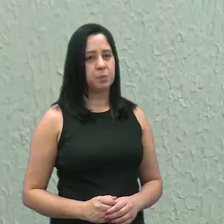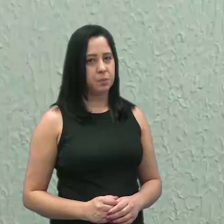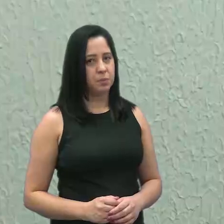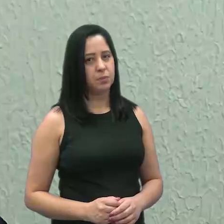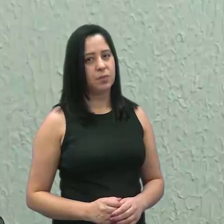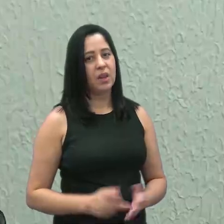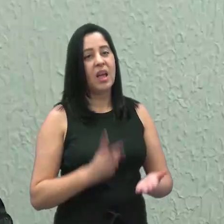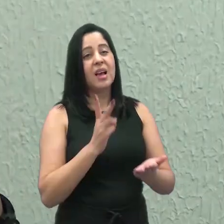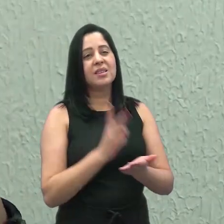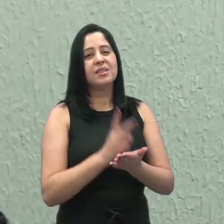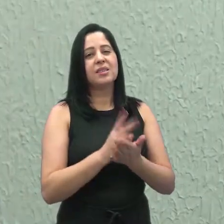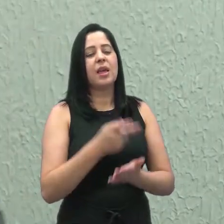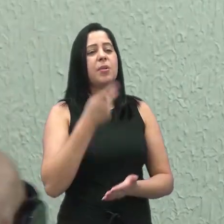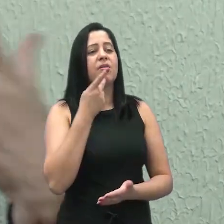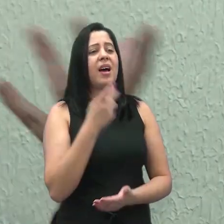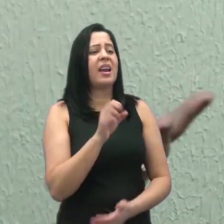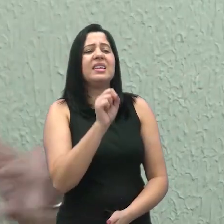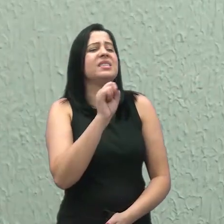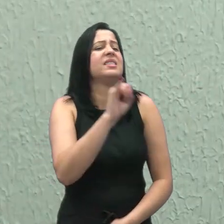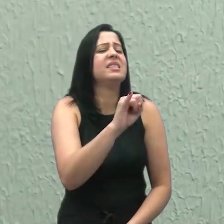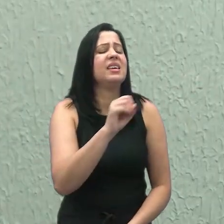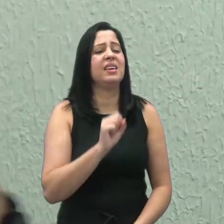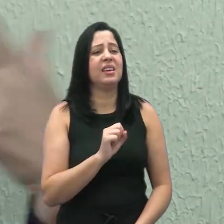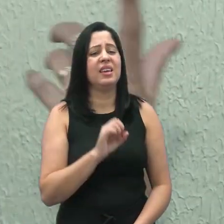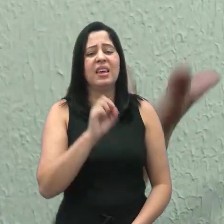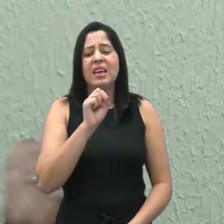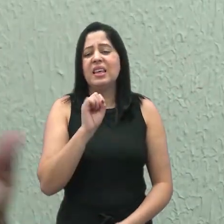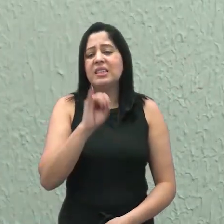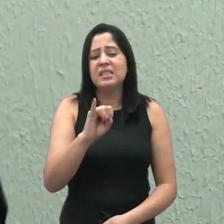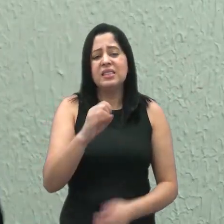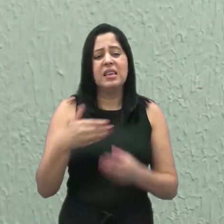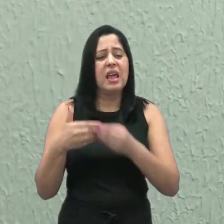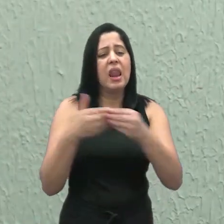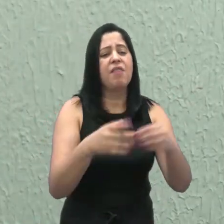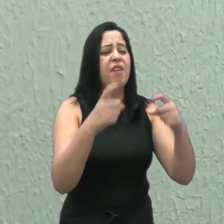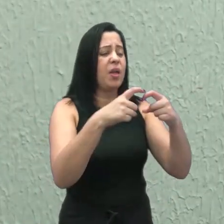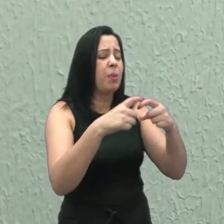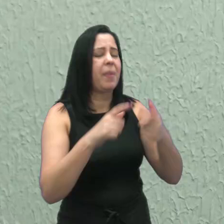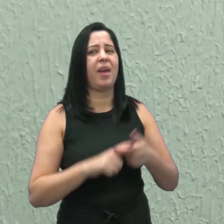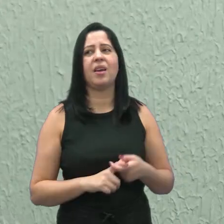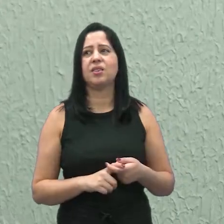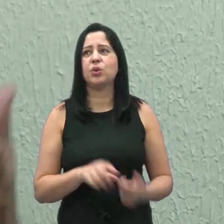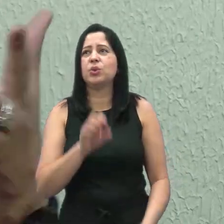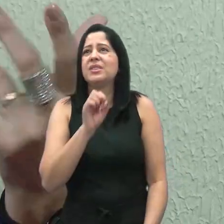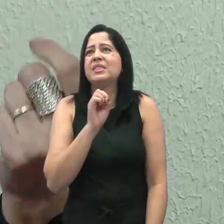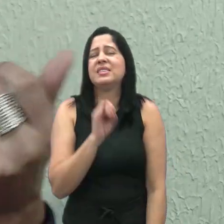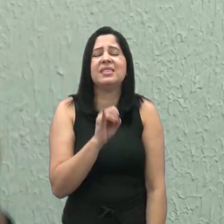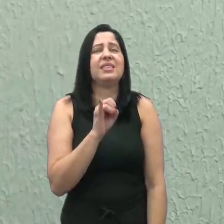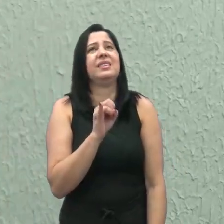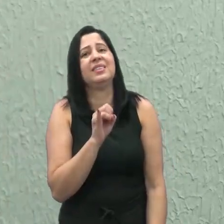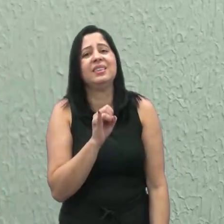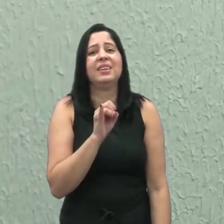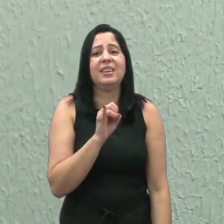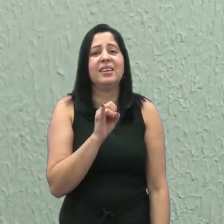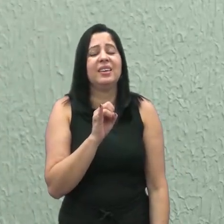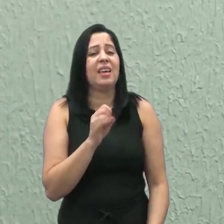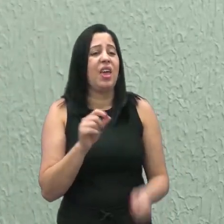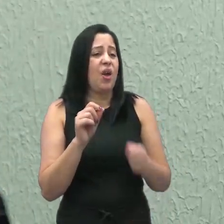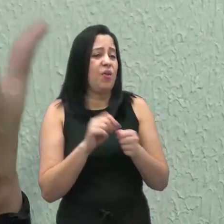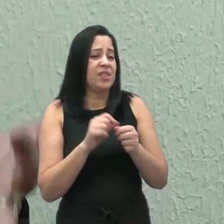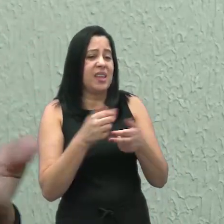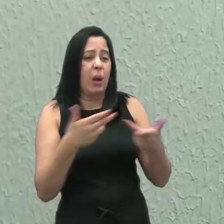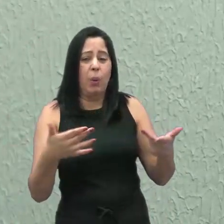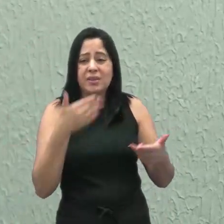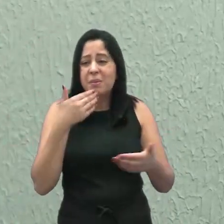Sempre vem as frases, nossa, e se? E se eu tivesse levado no médico antes? E se eu tivesse